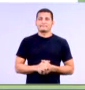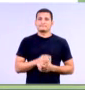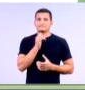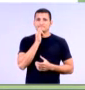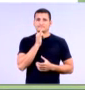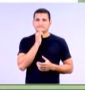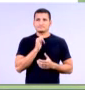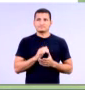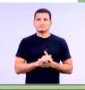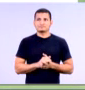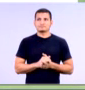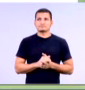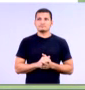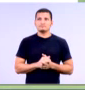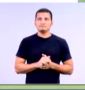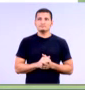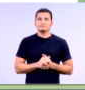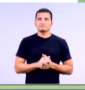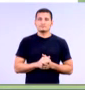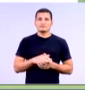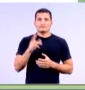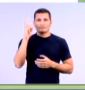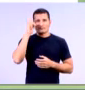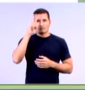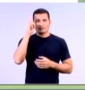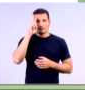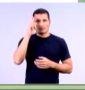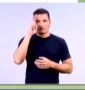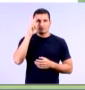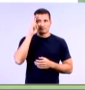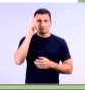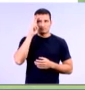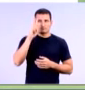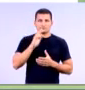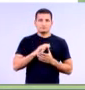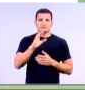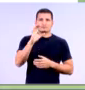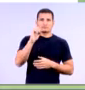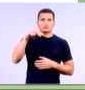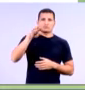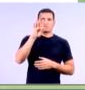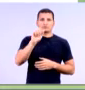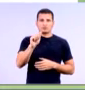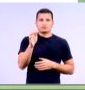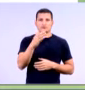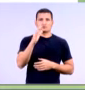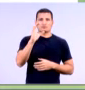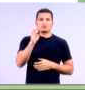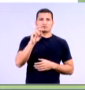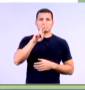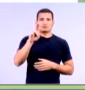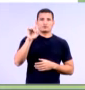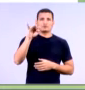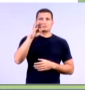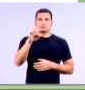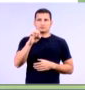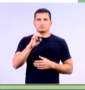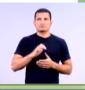Exemplo. Vamos relembrar aqui, gente, a nossa conta corrente, né? Eu deixei bem